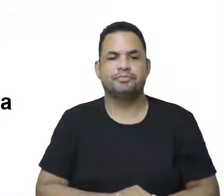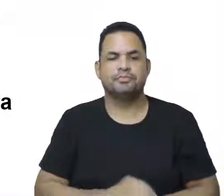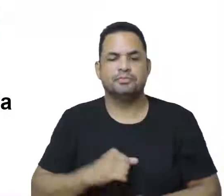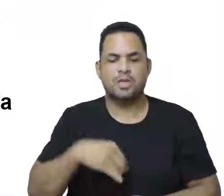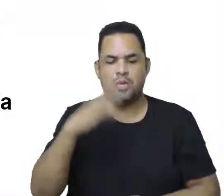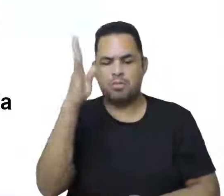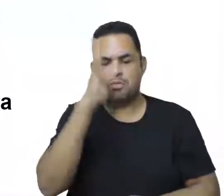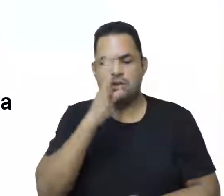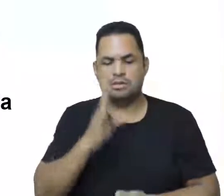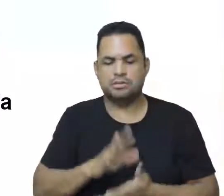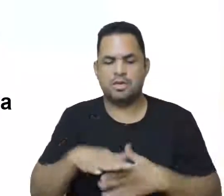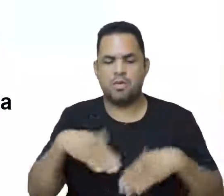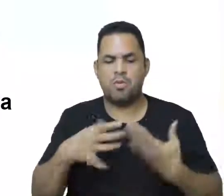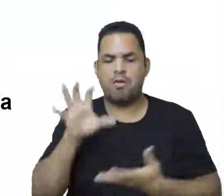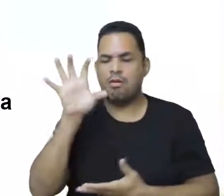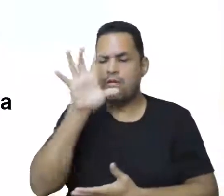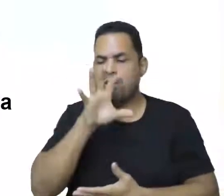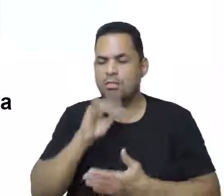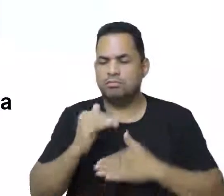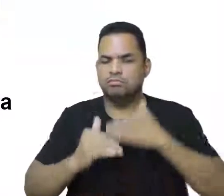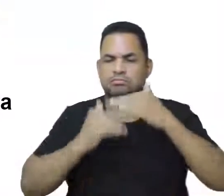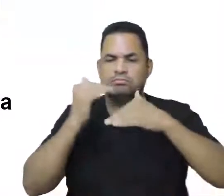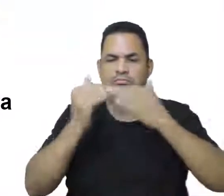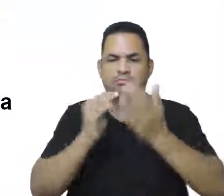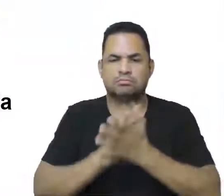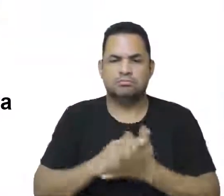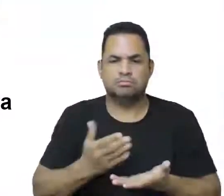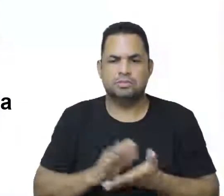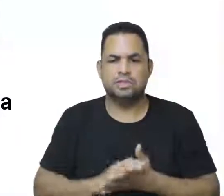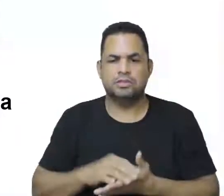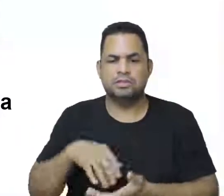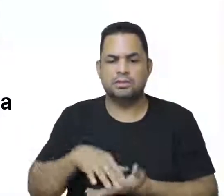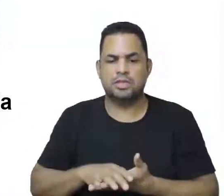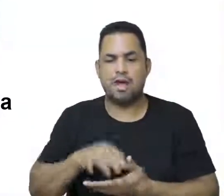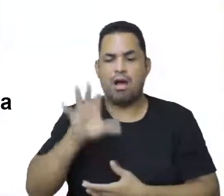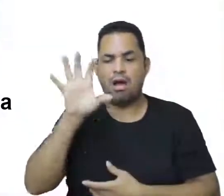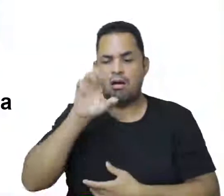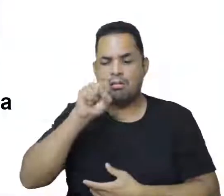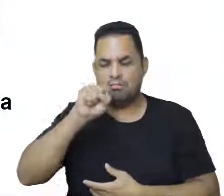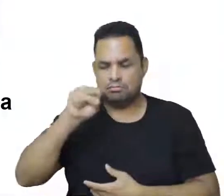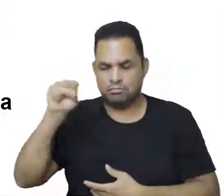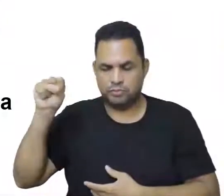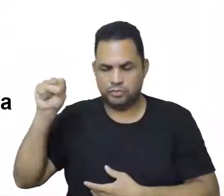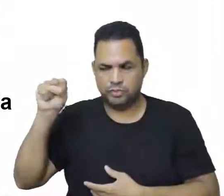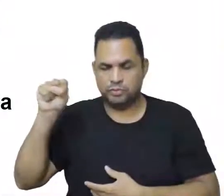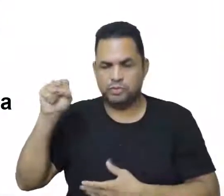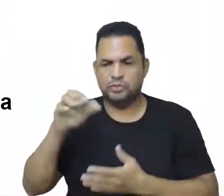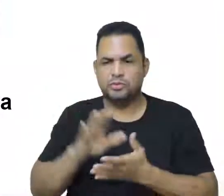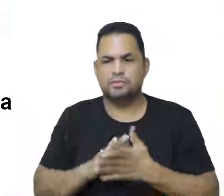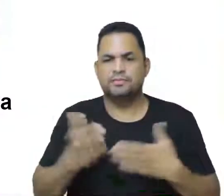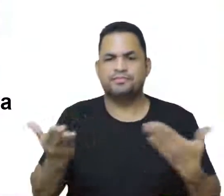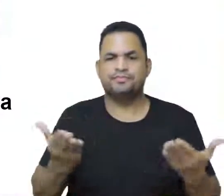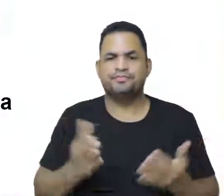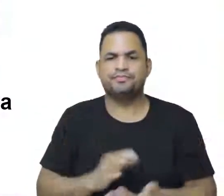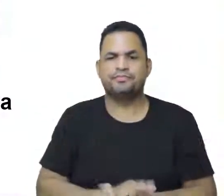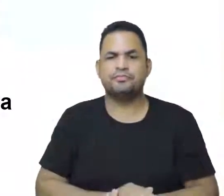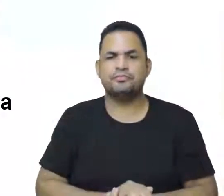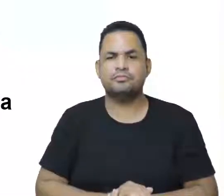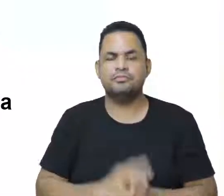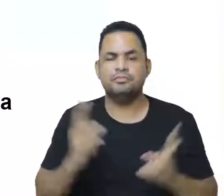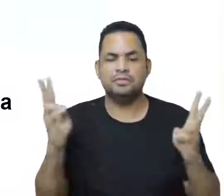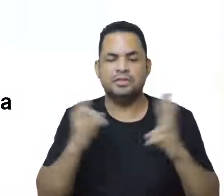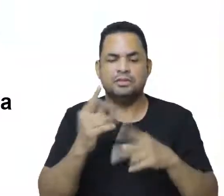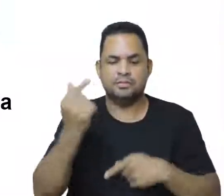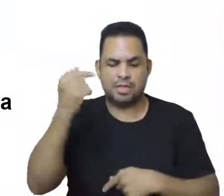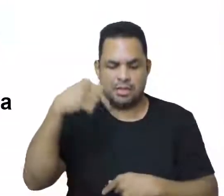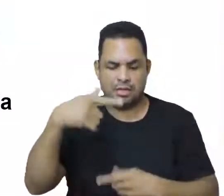Brasil, qual é a região mais desenvolvida industrialmente? A região sudeste. Portanto, O vento da região sudeste vai trazer para cá poluentes,